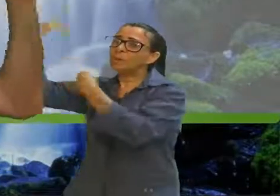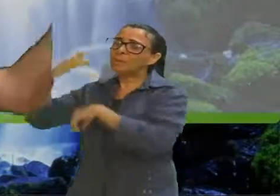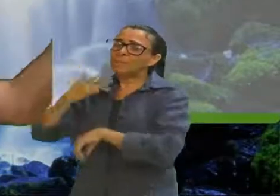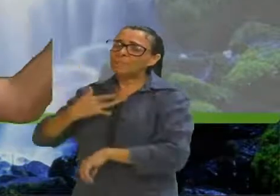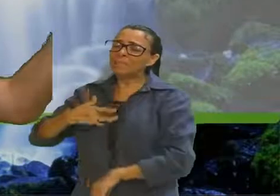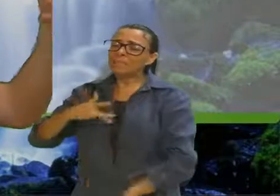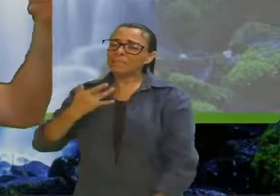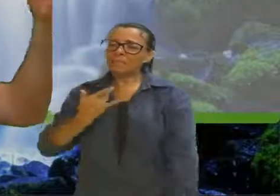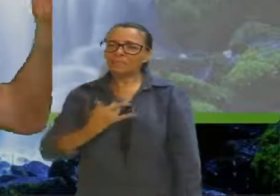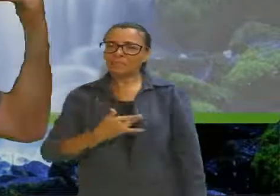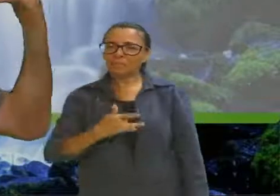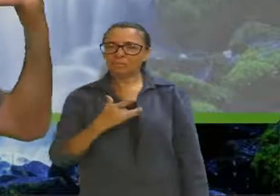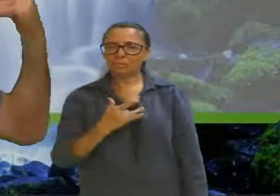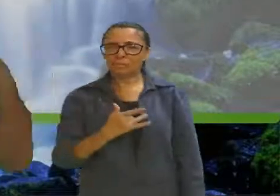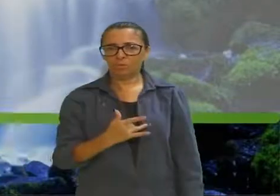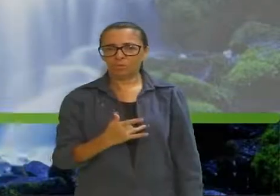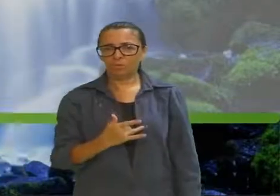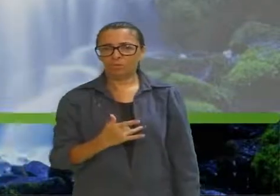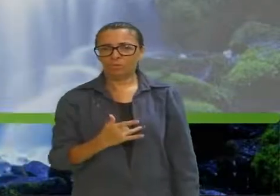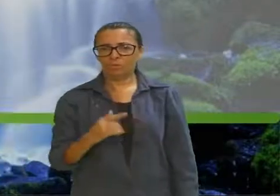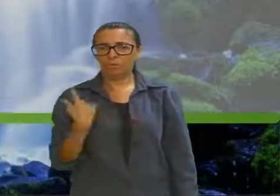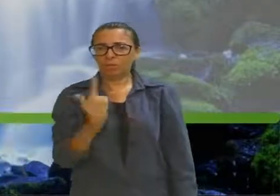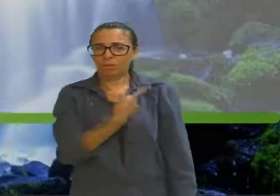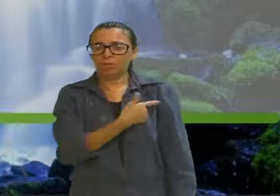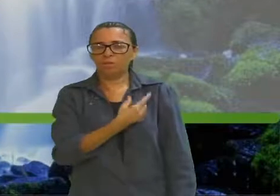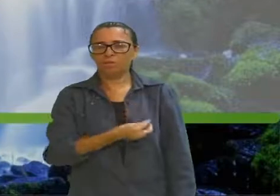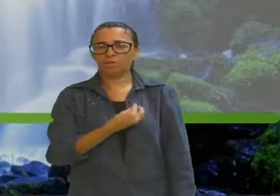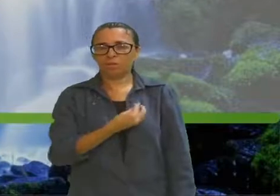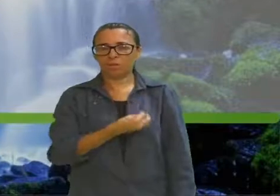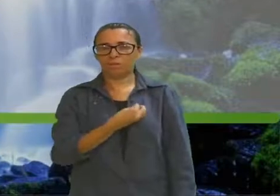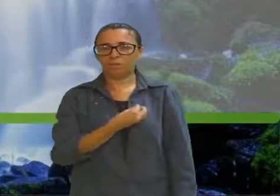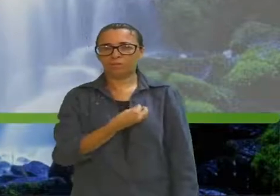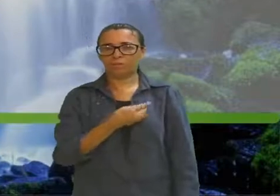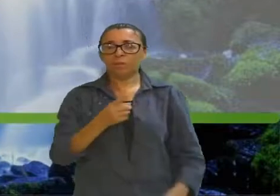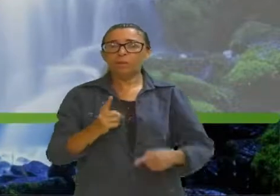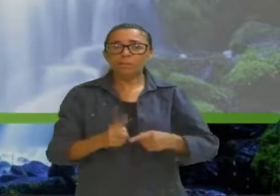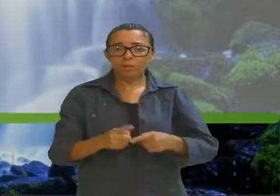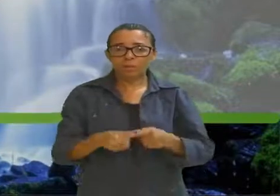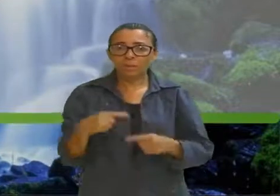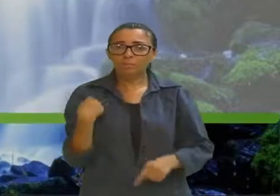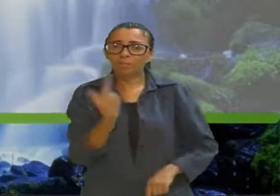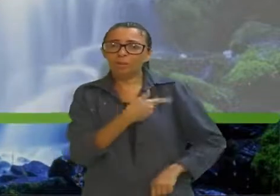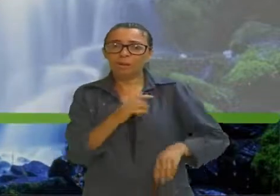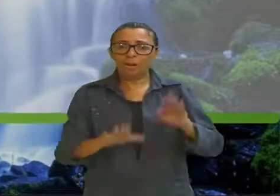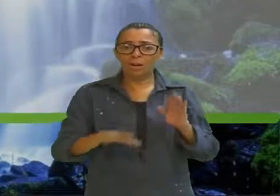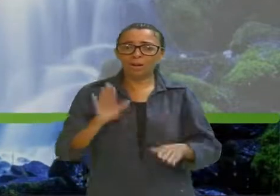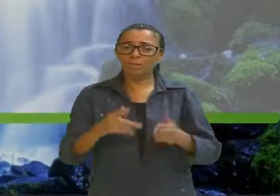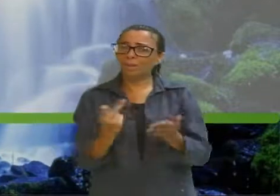Cristo Jesus, que nos vai presentear com galardões na eternidade. Amém, amados?